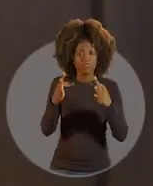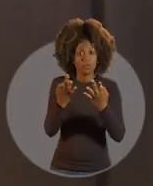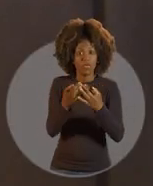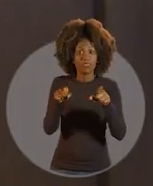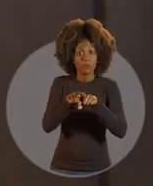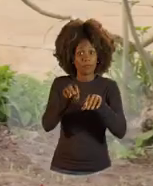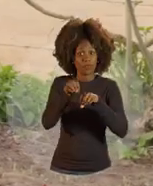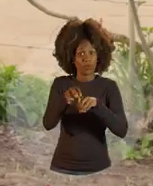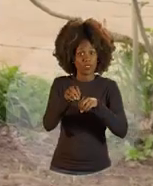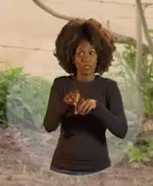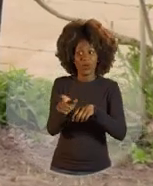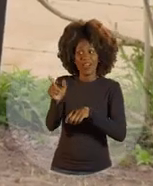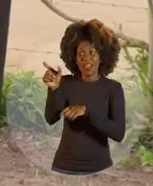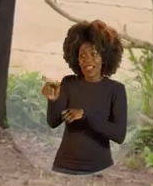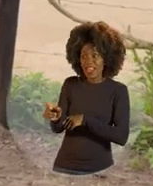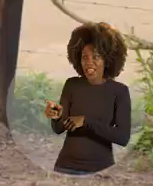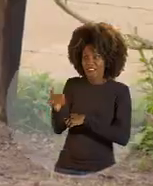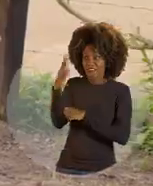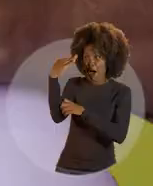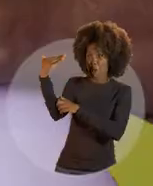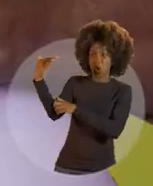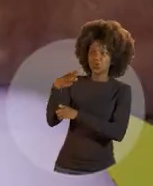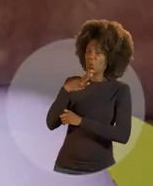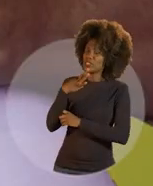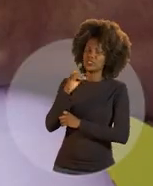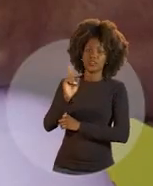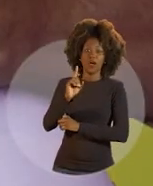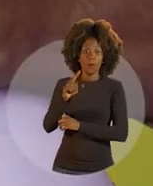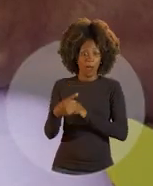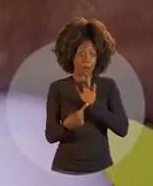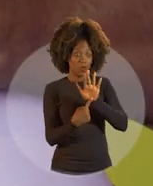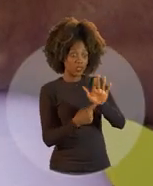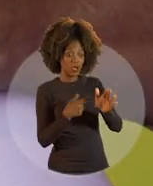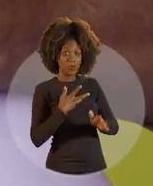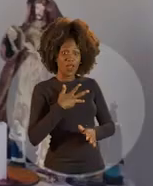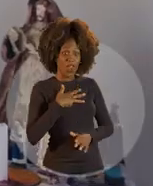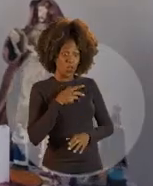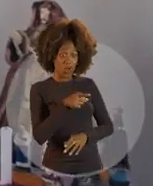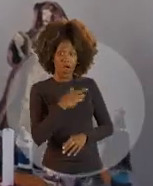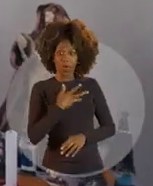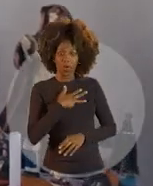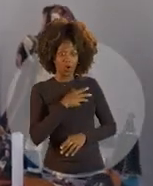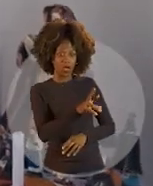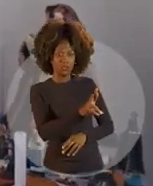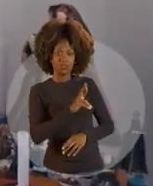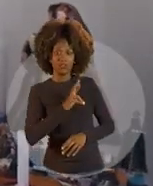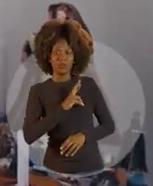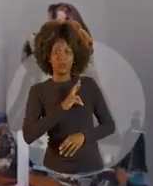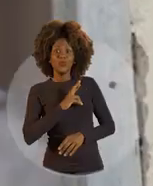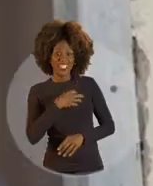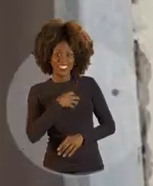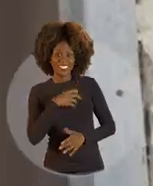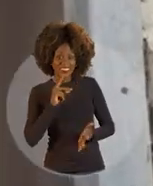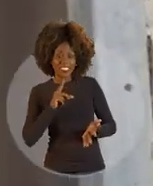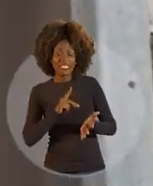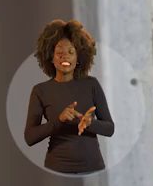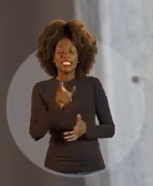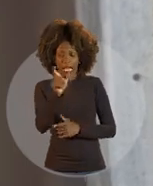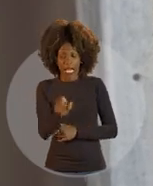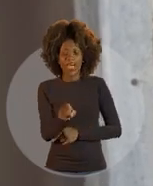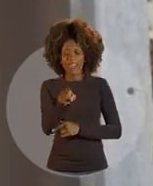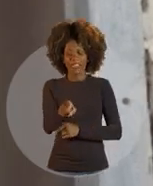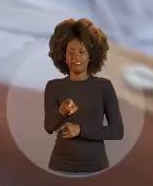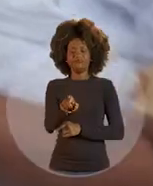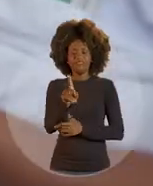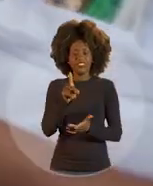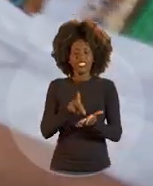na educação. Ele não era a pessoa mais conhecida, mas quando levamos para o Lula, ele disse o que a gente já sentia. É